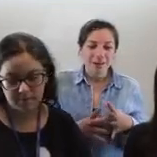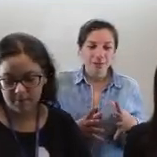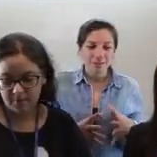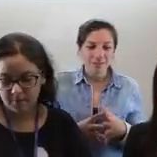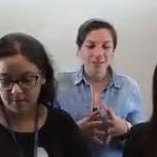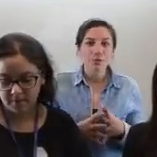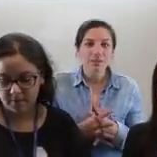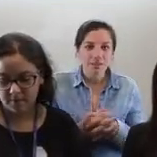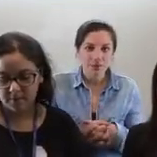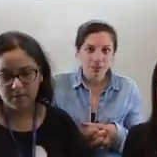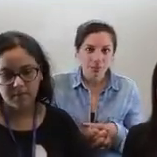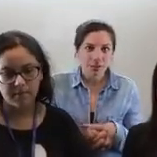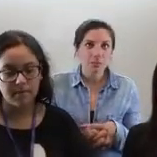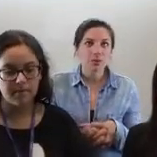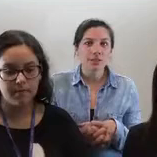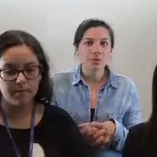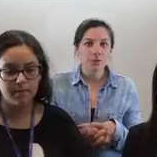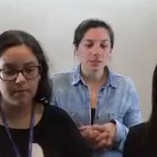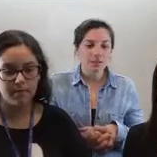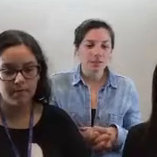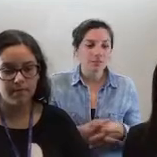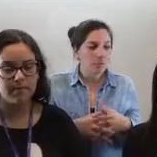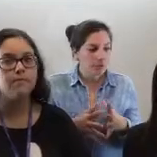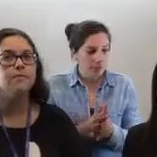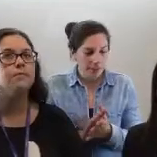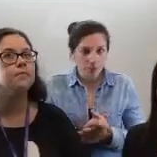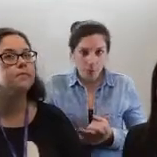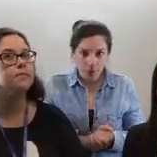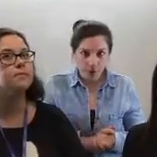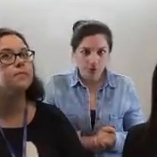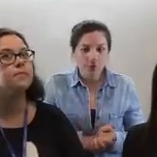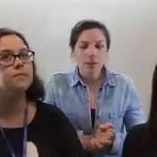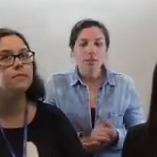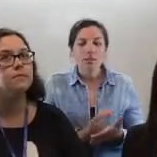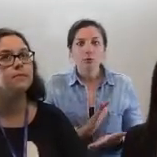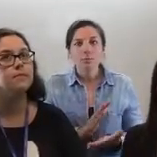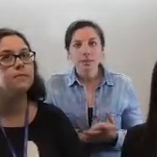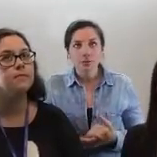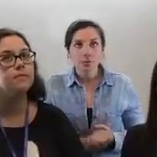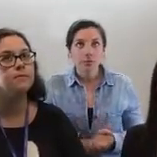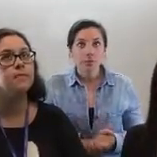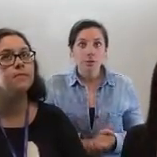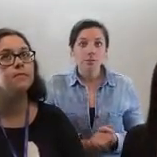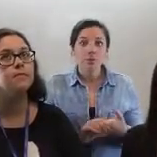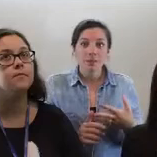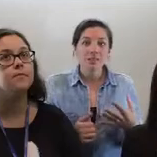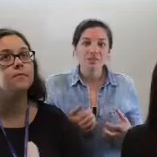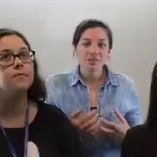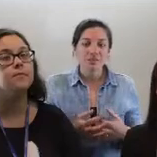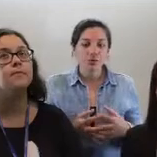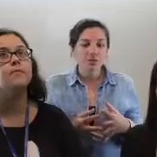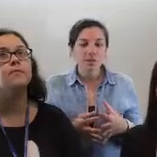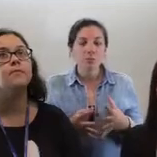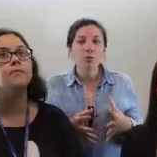que é legal essa orientação das meninas, porque realmente, né, tem muito material disponível na plataforma e